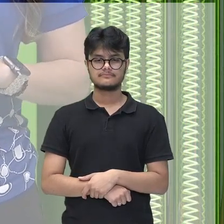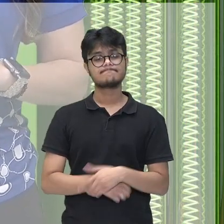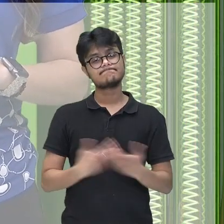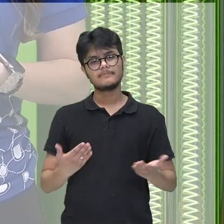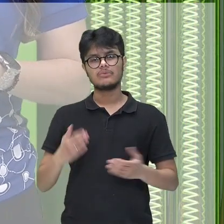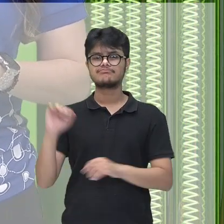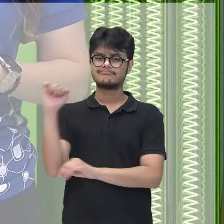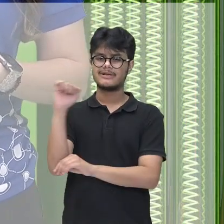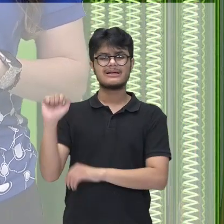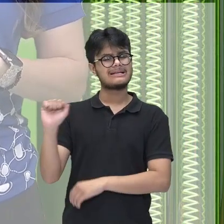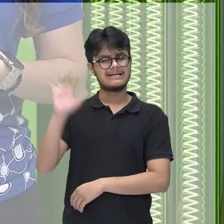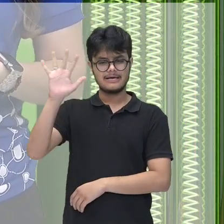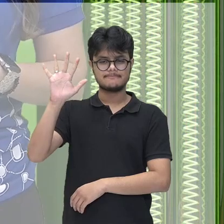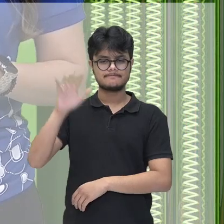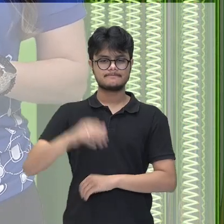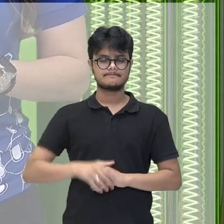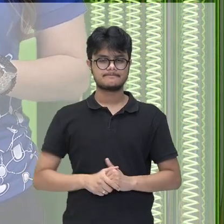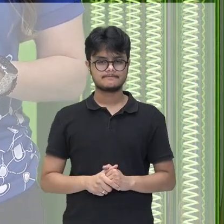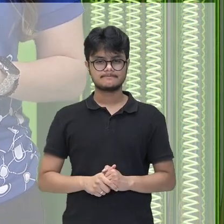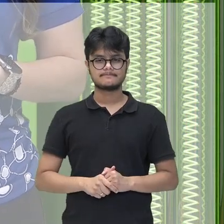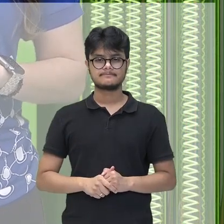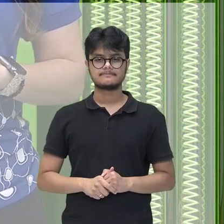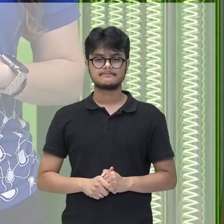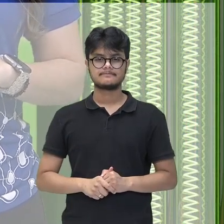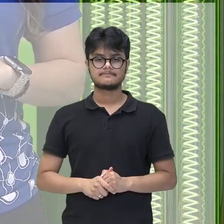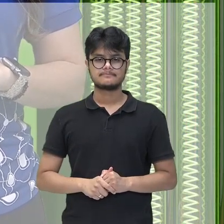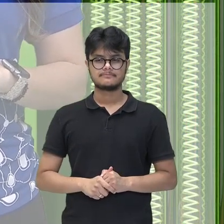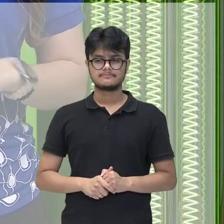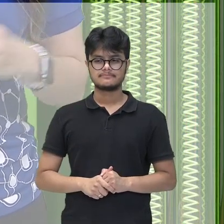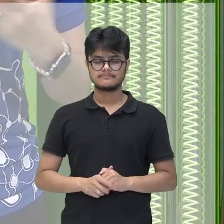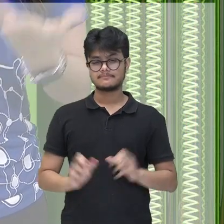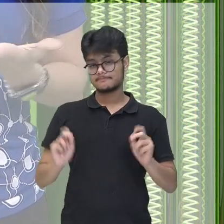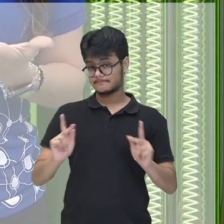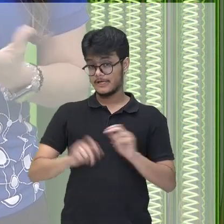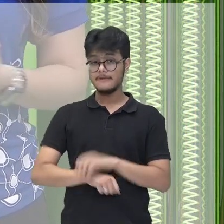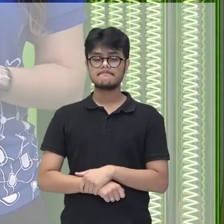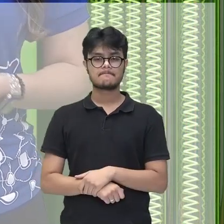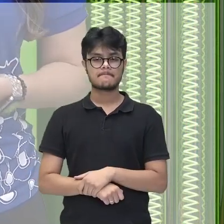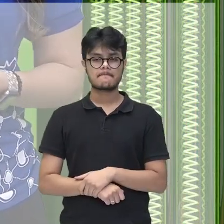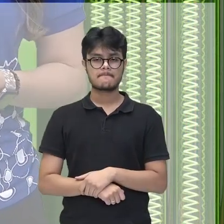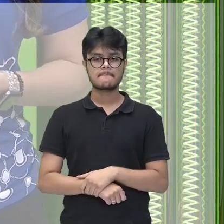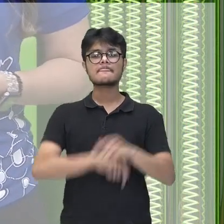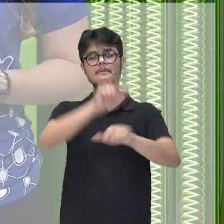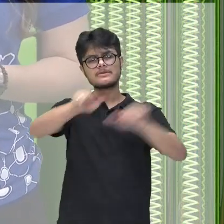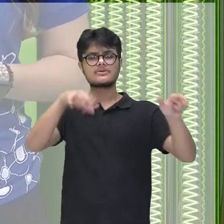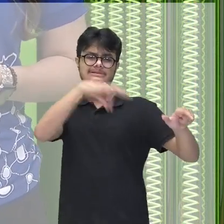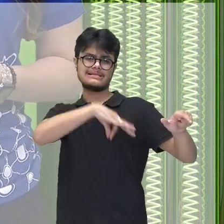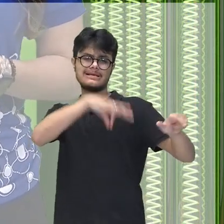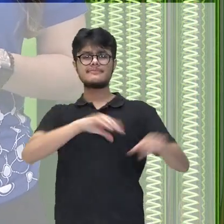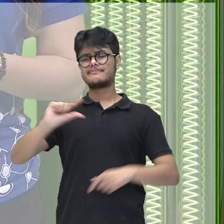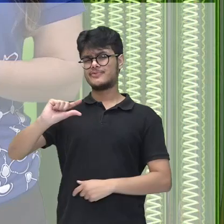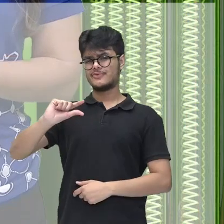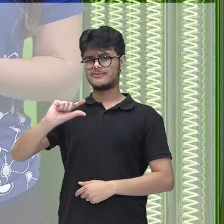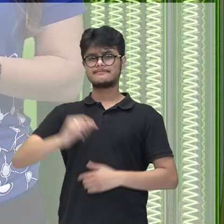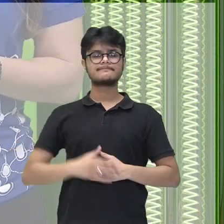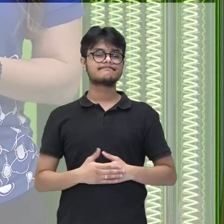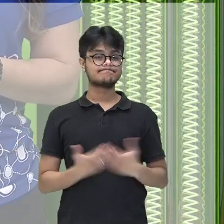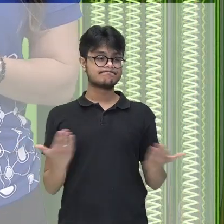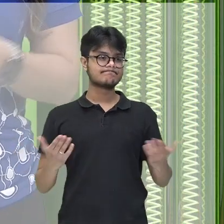que ainda ficam um pouco acima do que a maioria da população brasileira